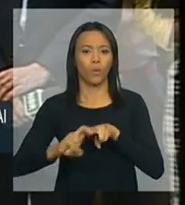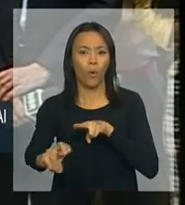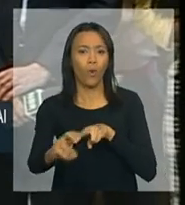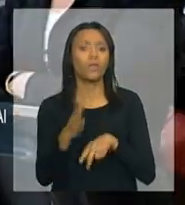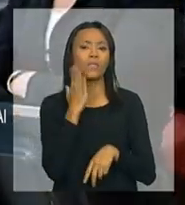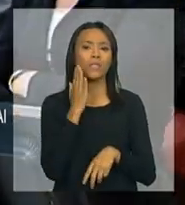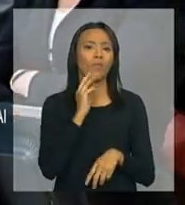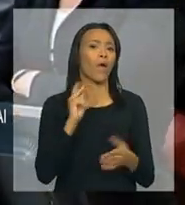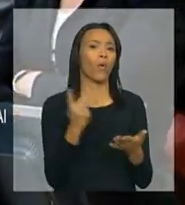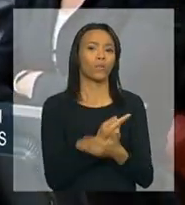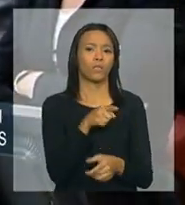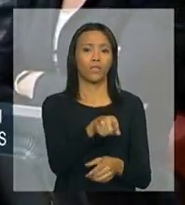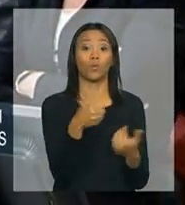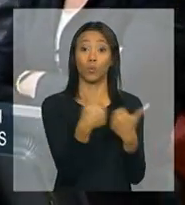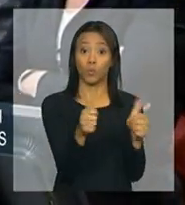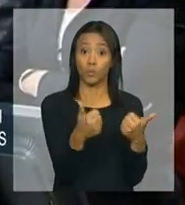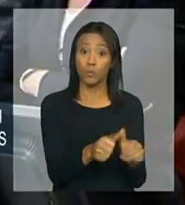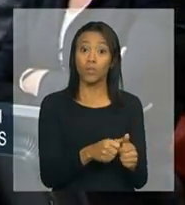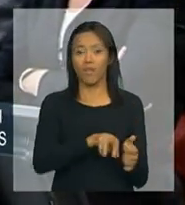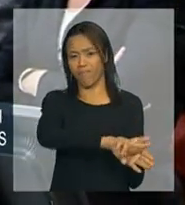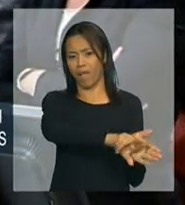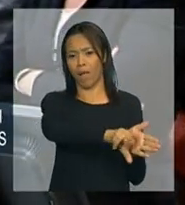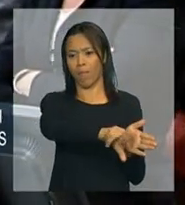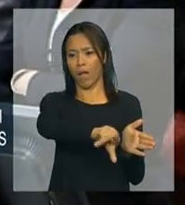de transporte, nos diferentes